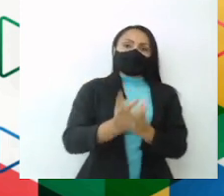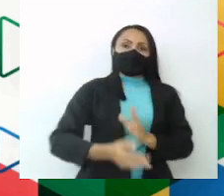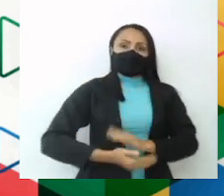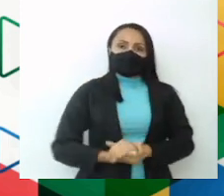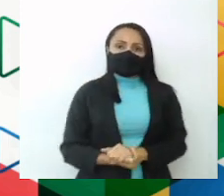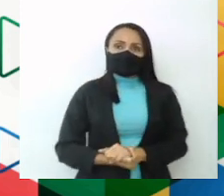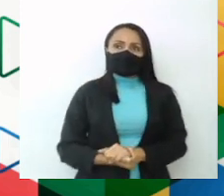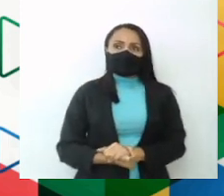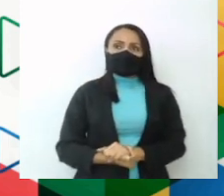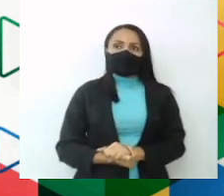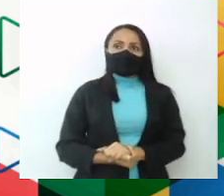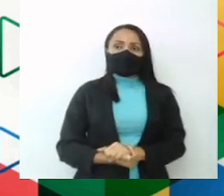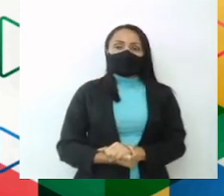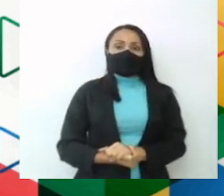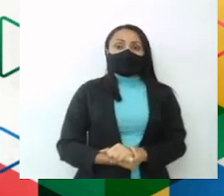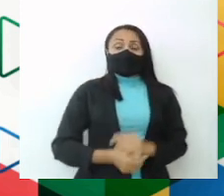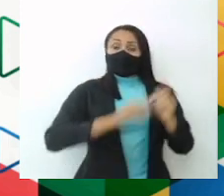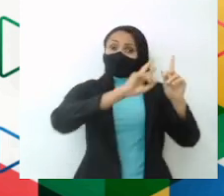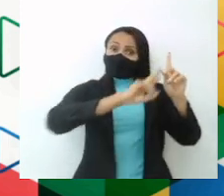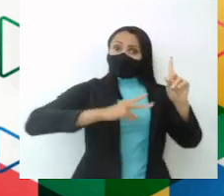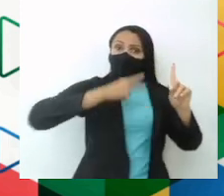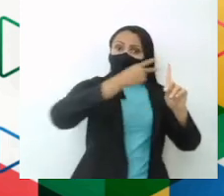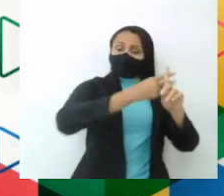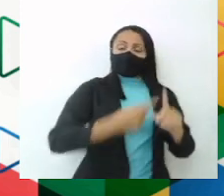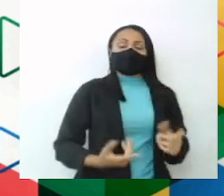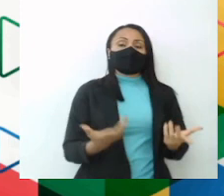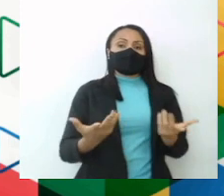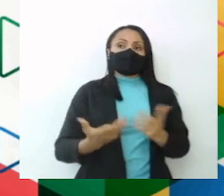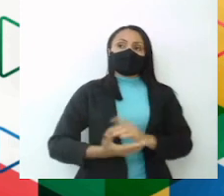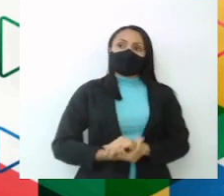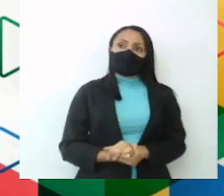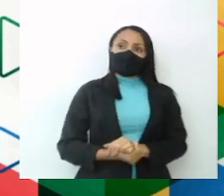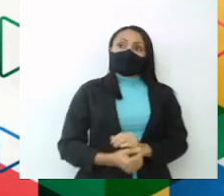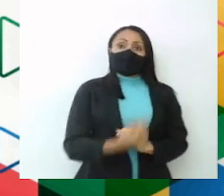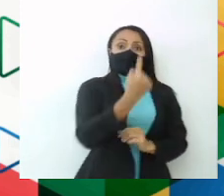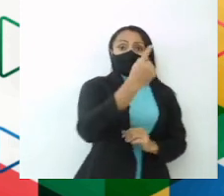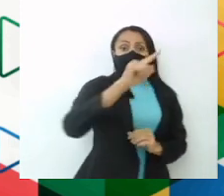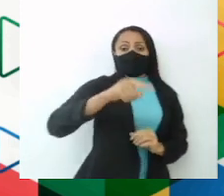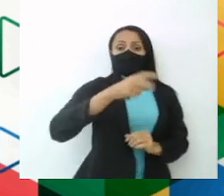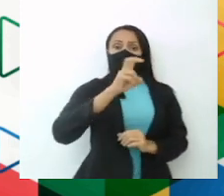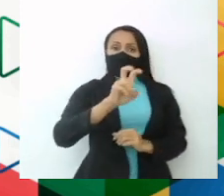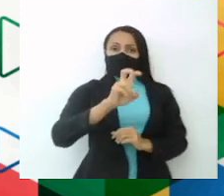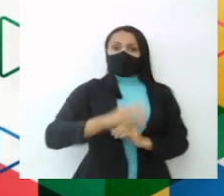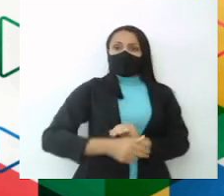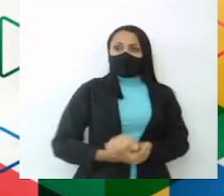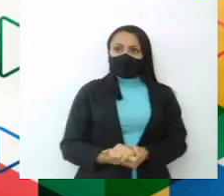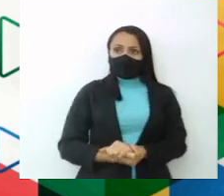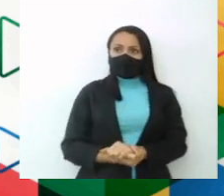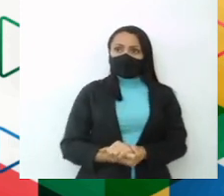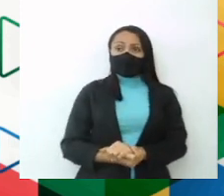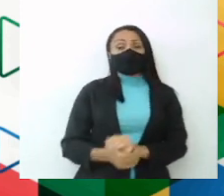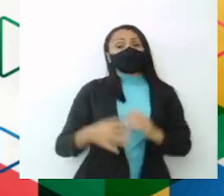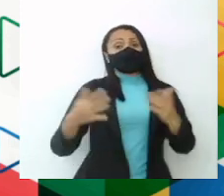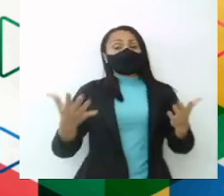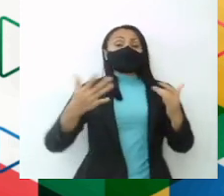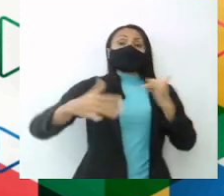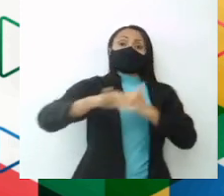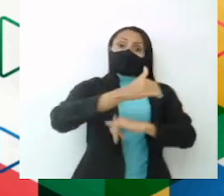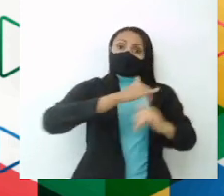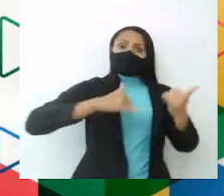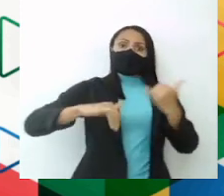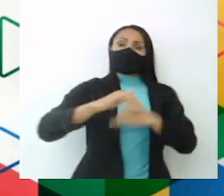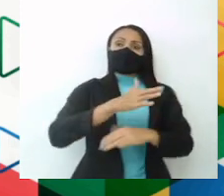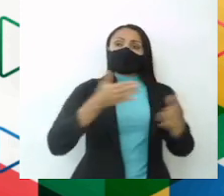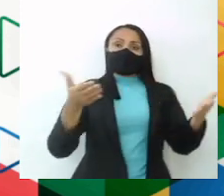diz que se eu aumentar de 1,2 para 1,5, essa energia produzida